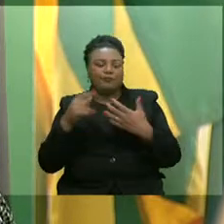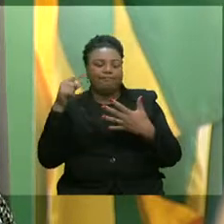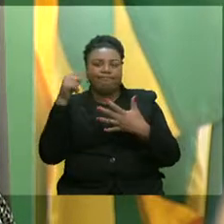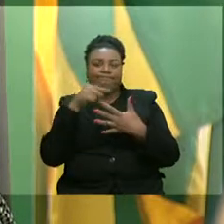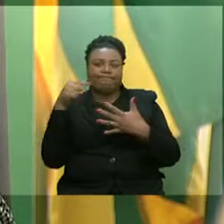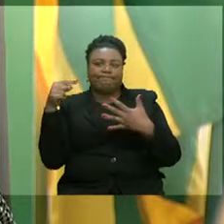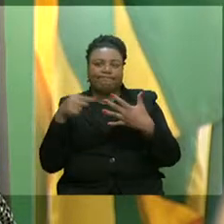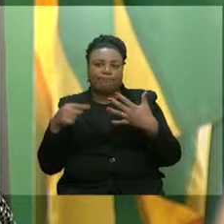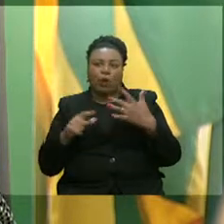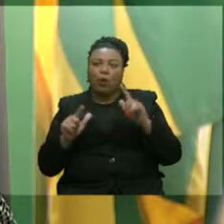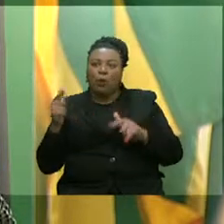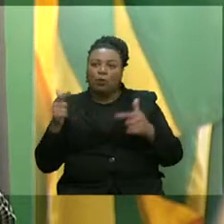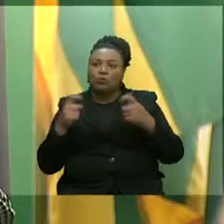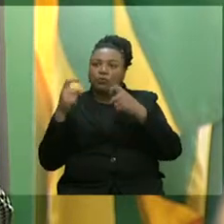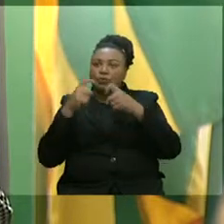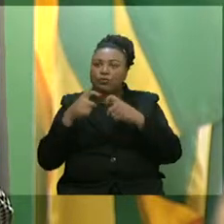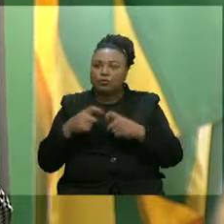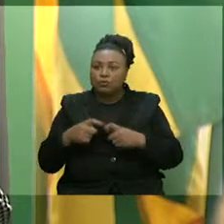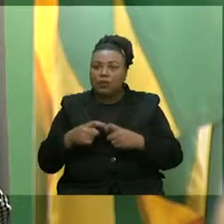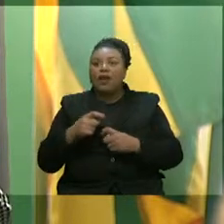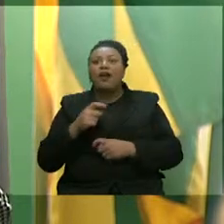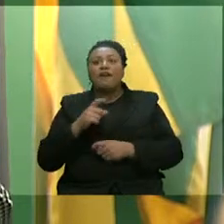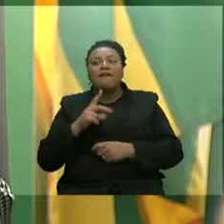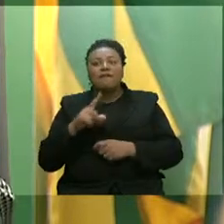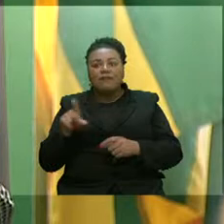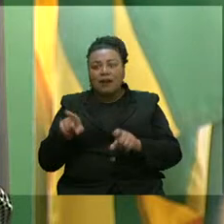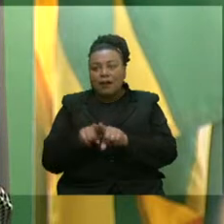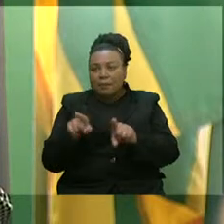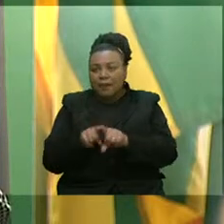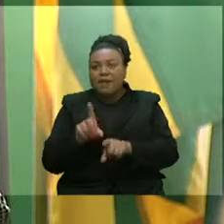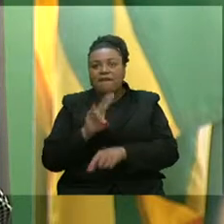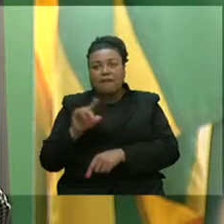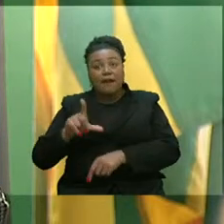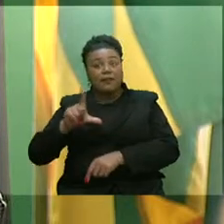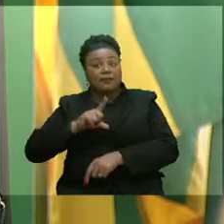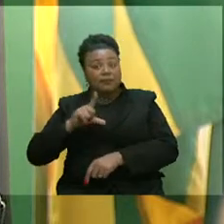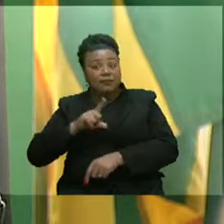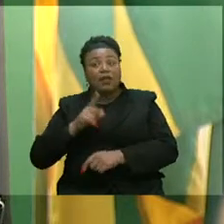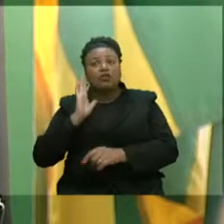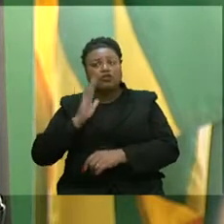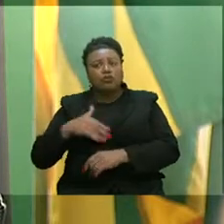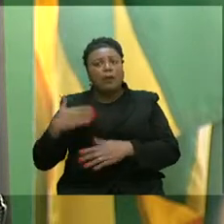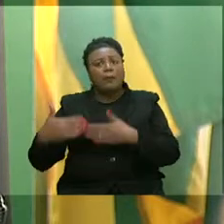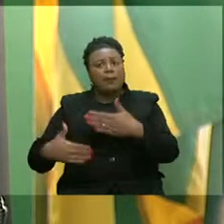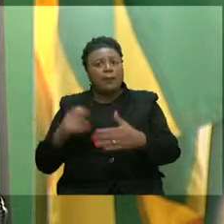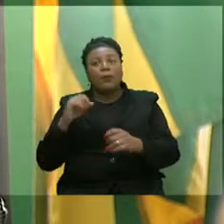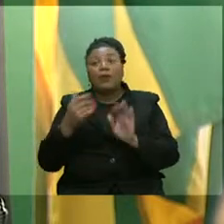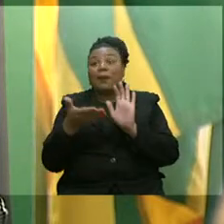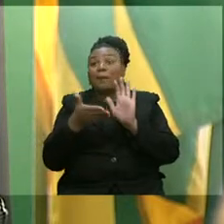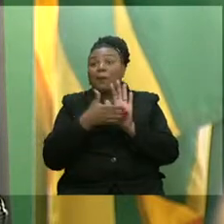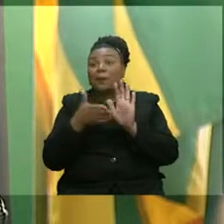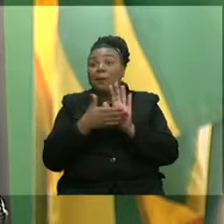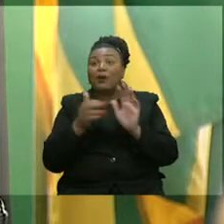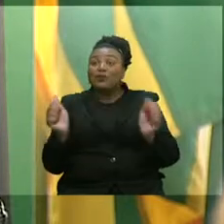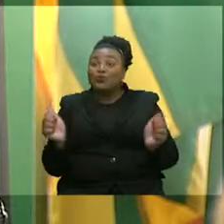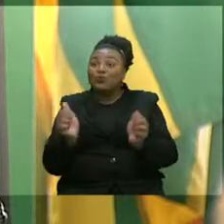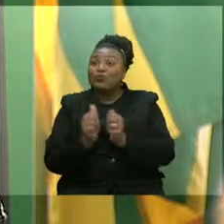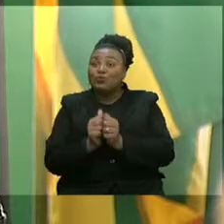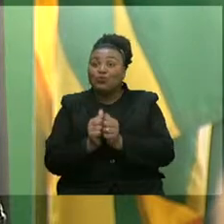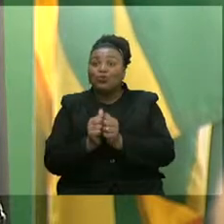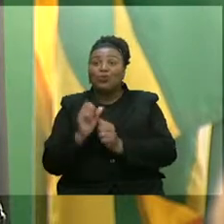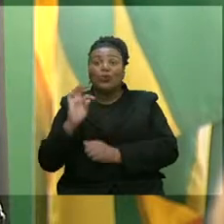outros tantos ambulatórios. Vamos também, e está bem adiantado, uma proposta junto com